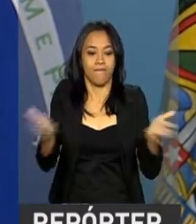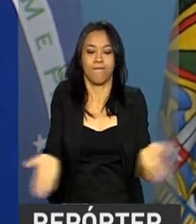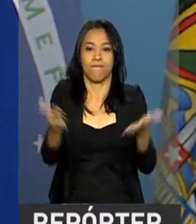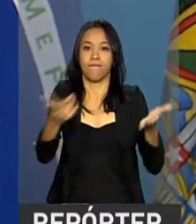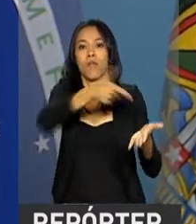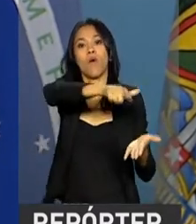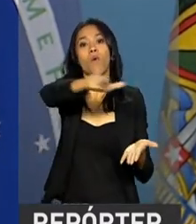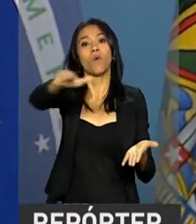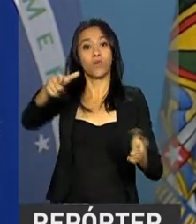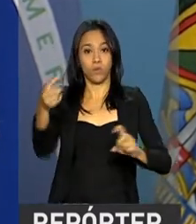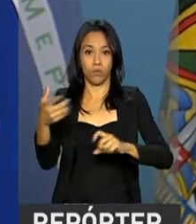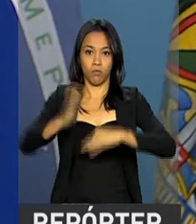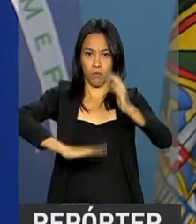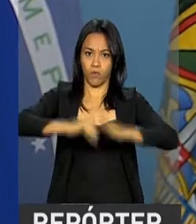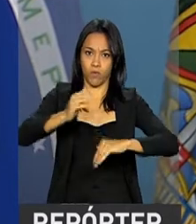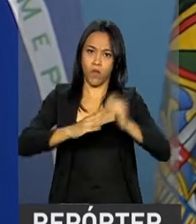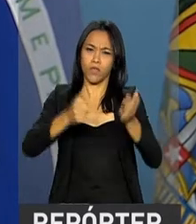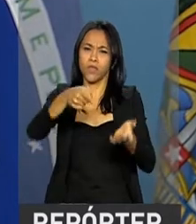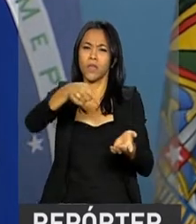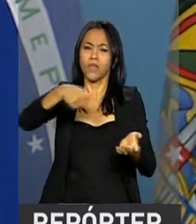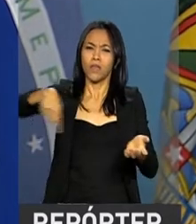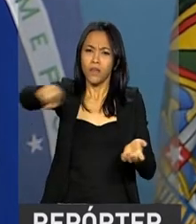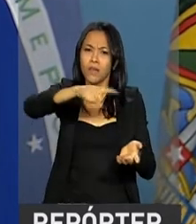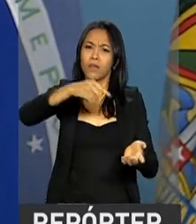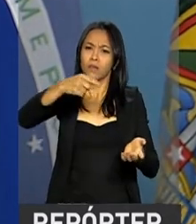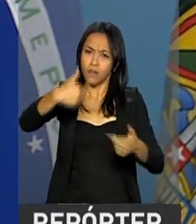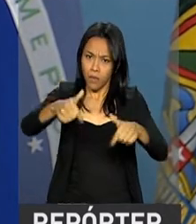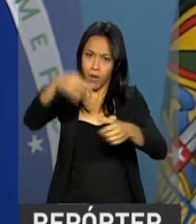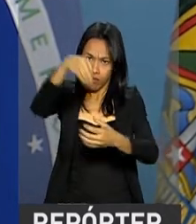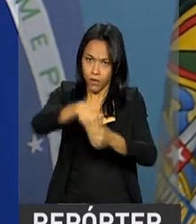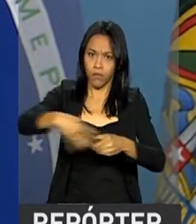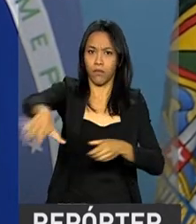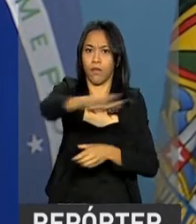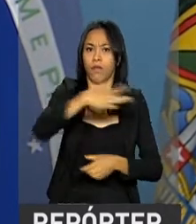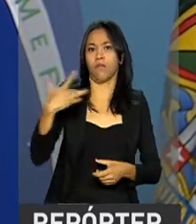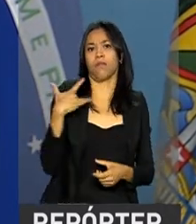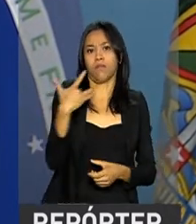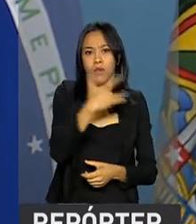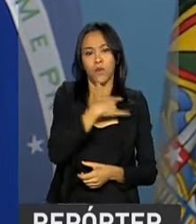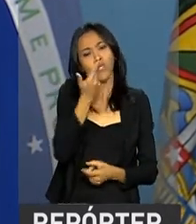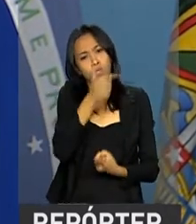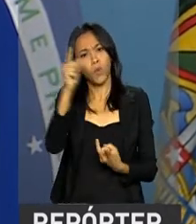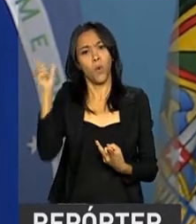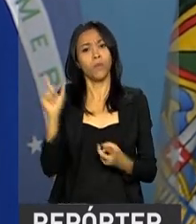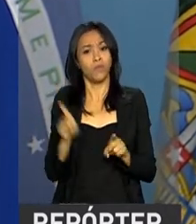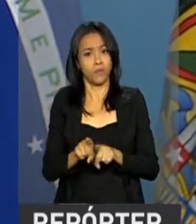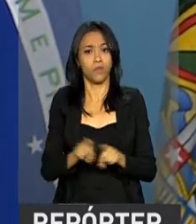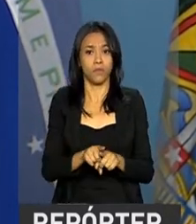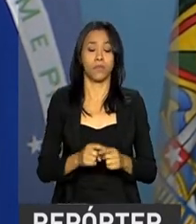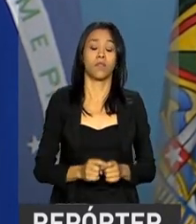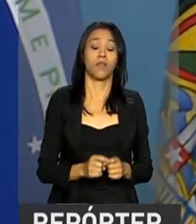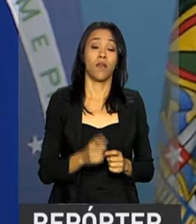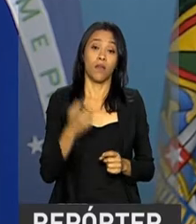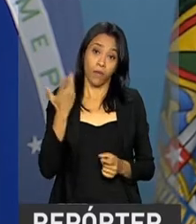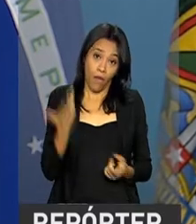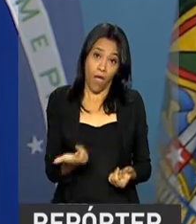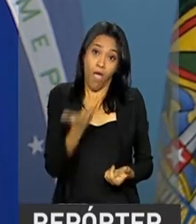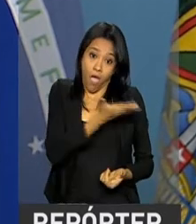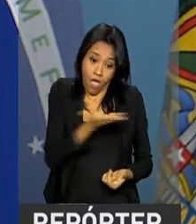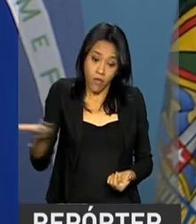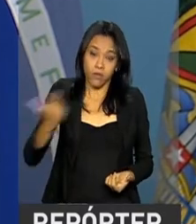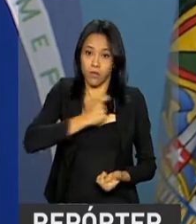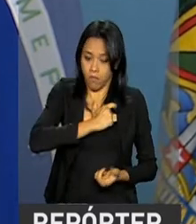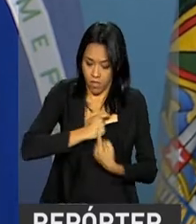que estão nesta profissão ou em outras profissões ou seja estas medalhas tem um